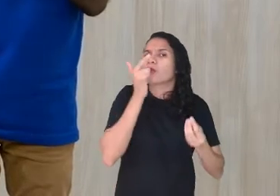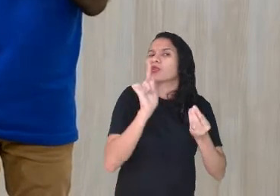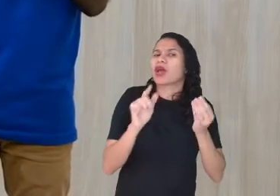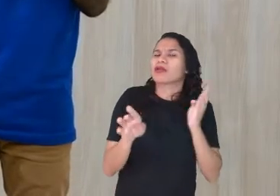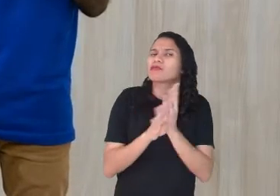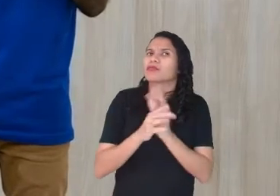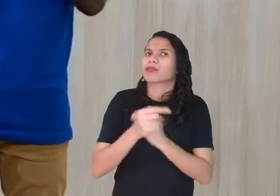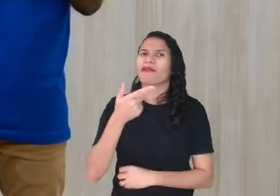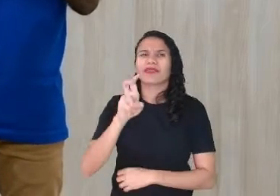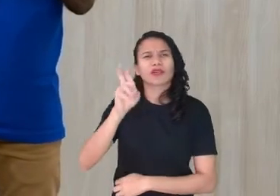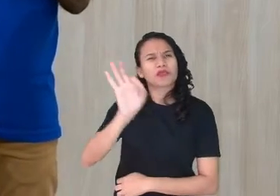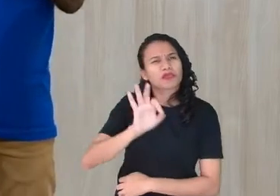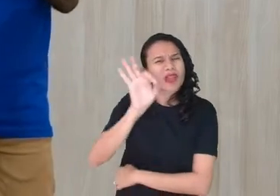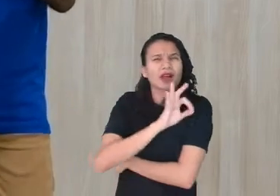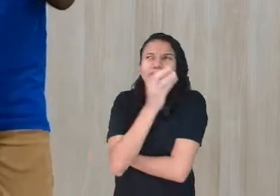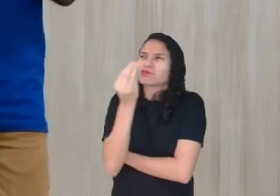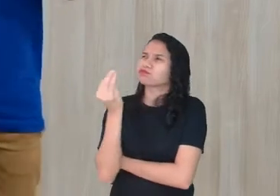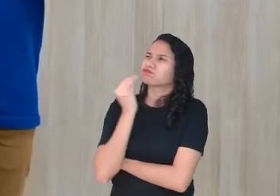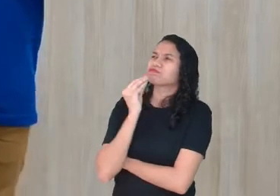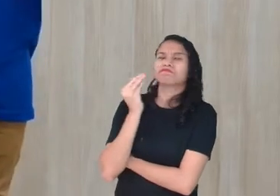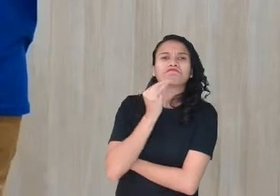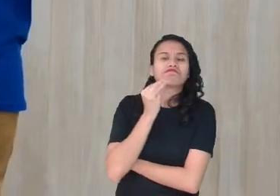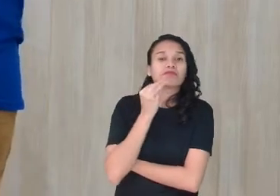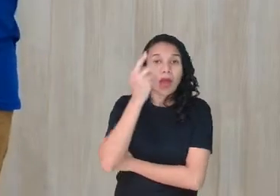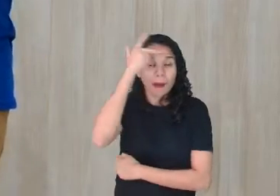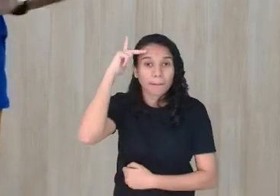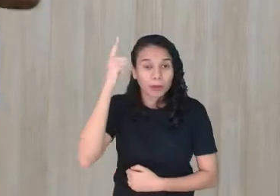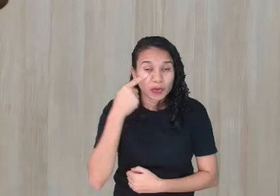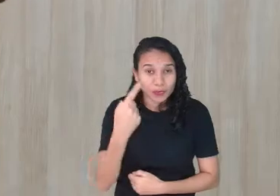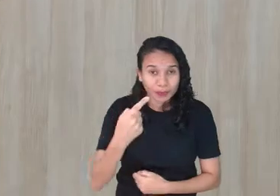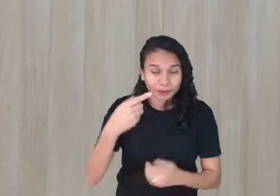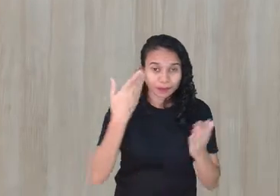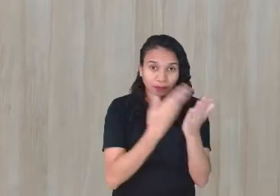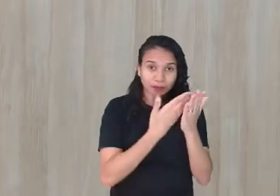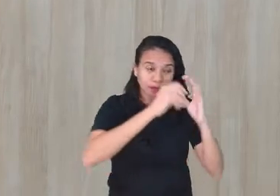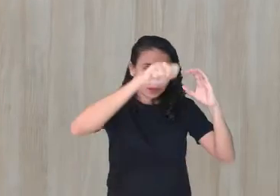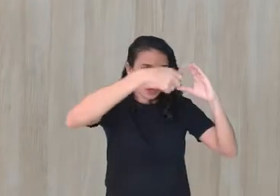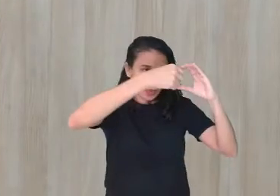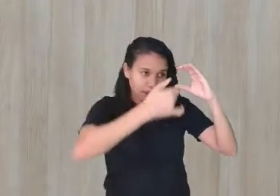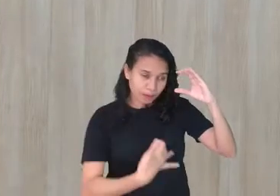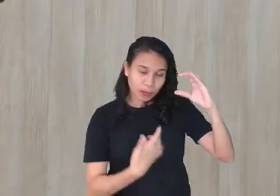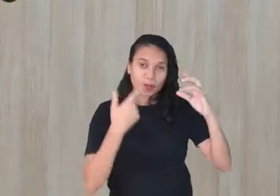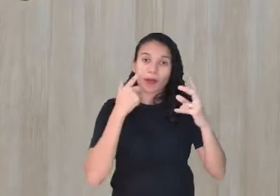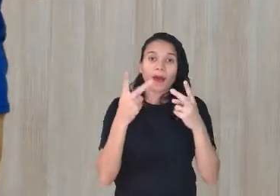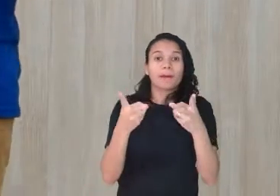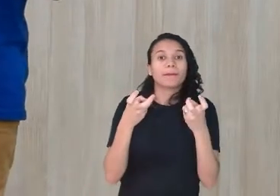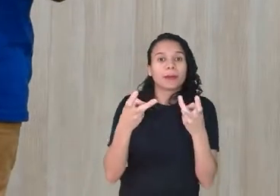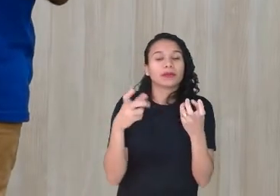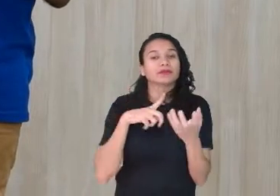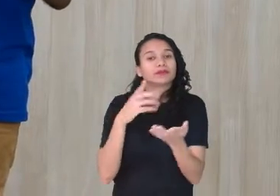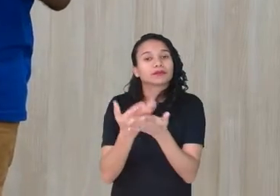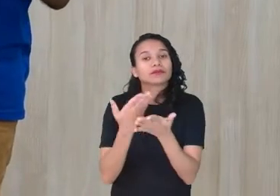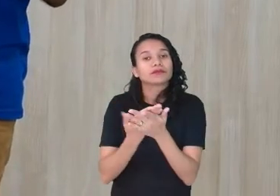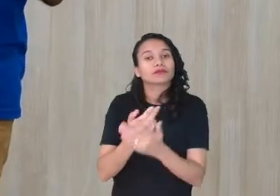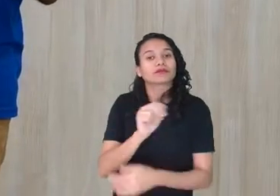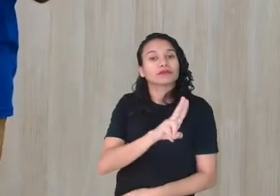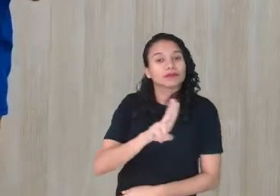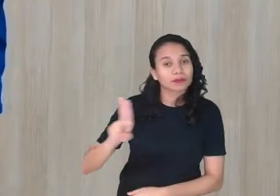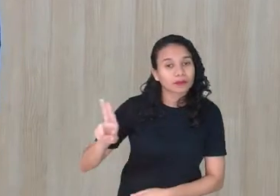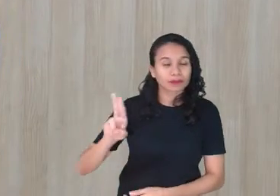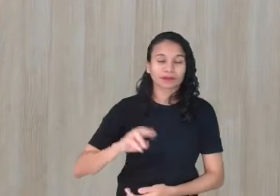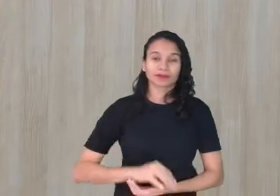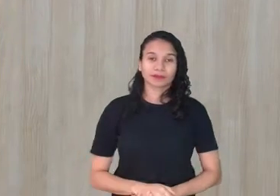não entendi 25%. Se você for na playlist das aulas do YouTube, você vai perceber que lá tem uma aula chamada de